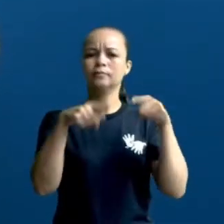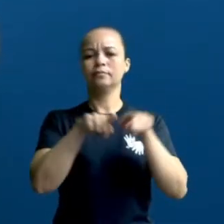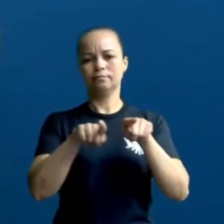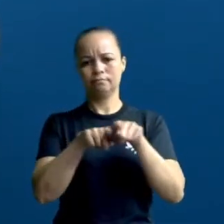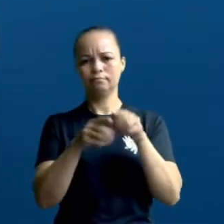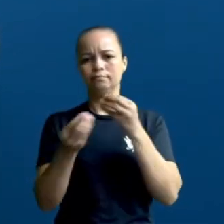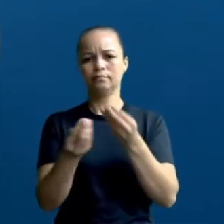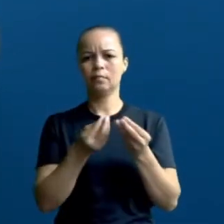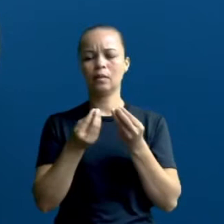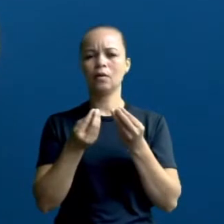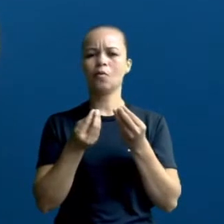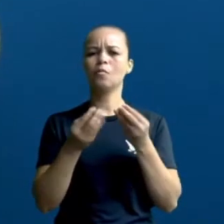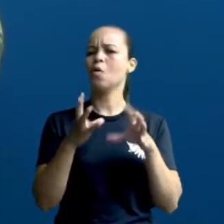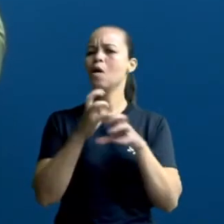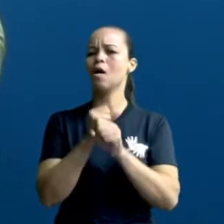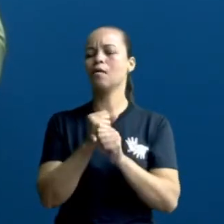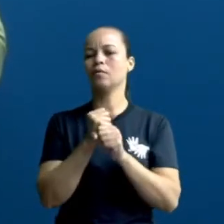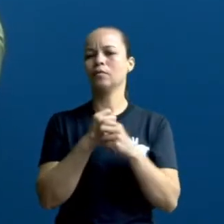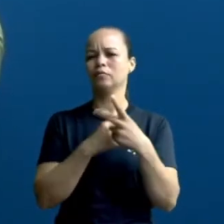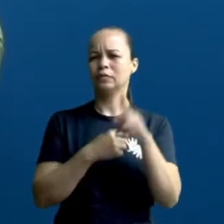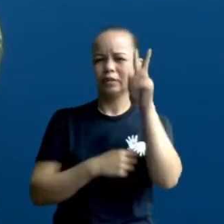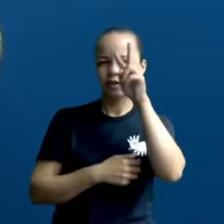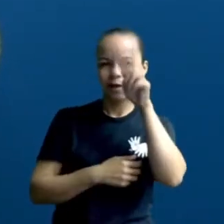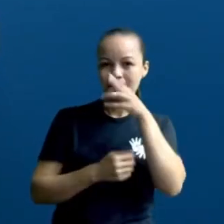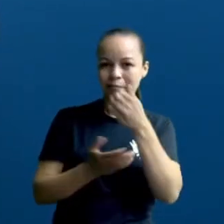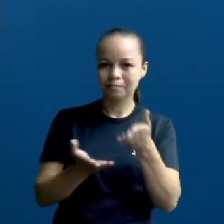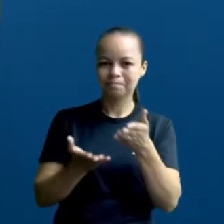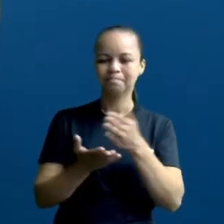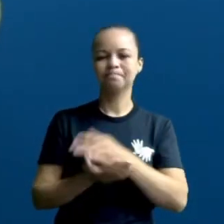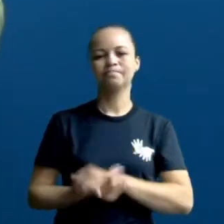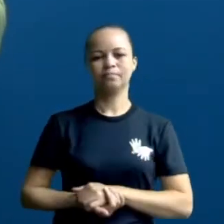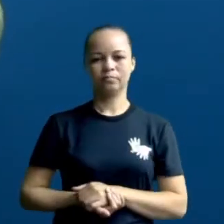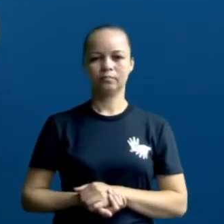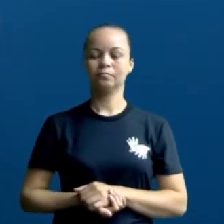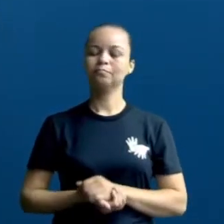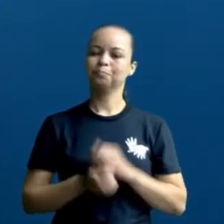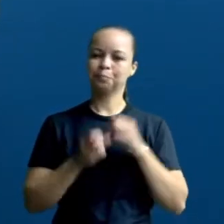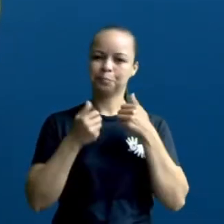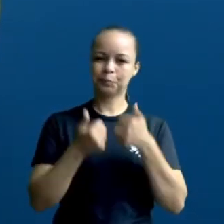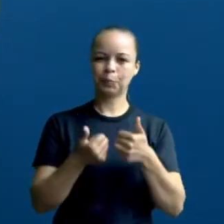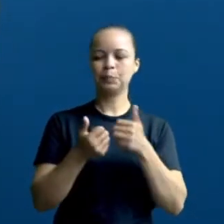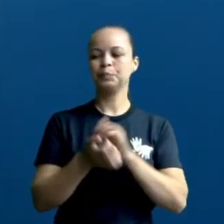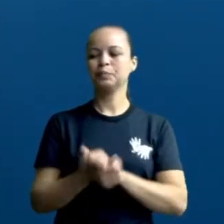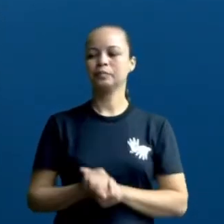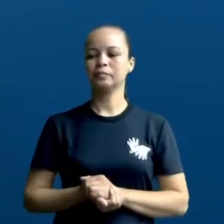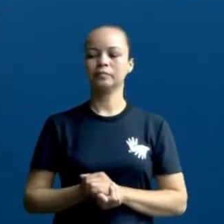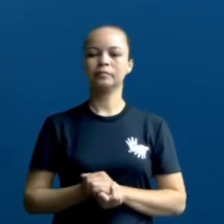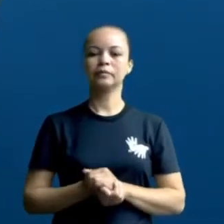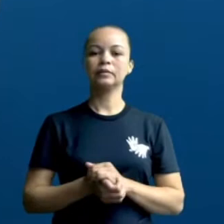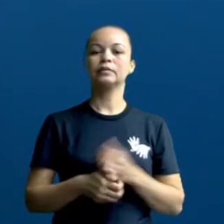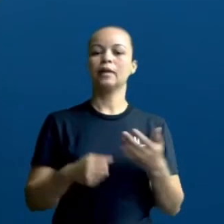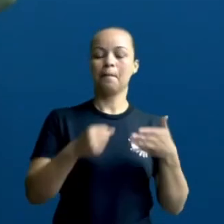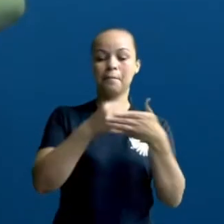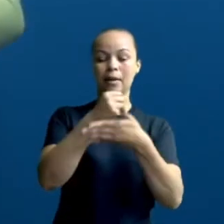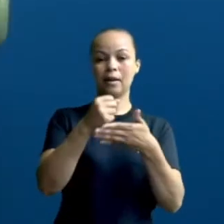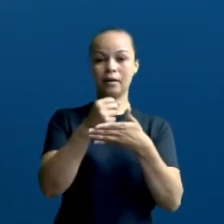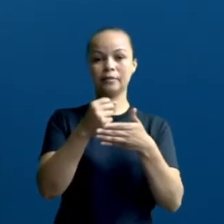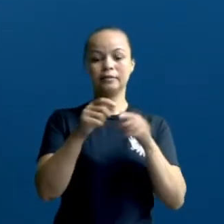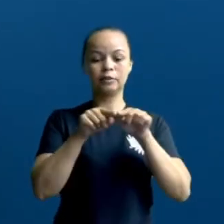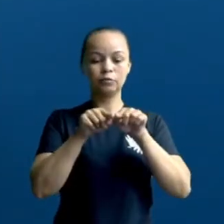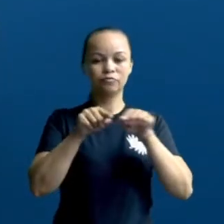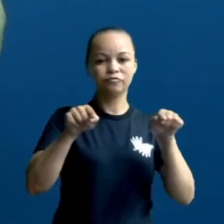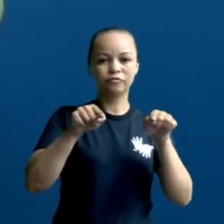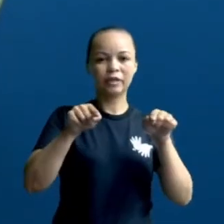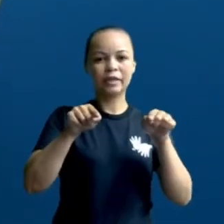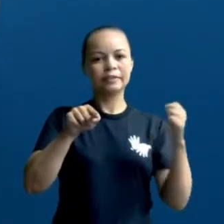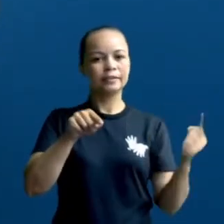essa área? Diz para mim. Alguém lembra? Muito bem. Base vezes altura,